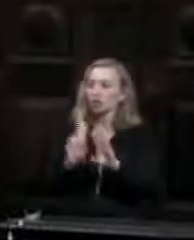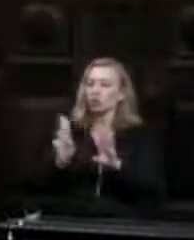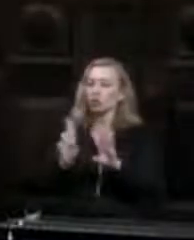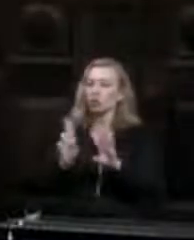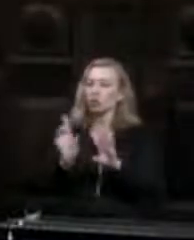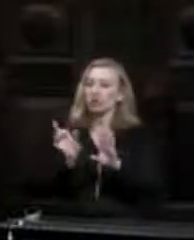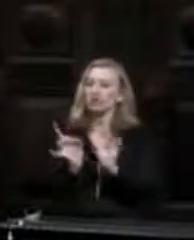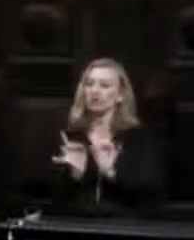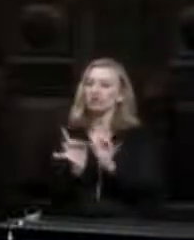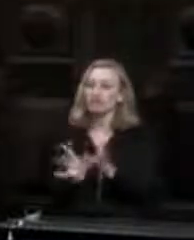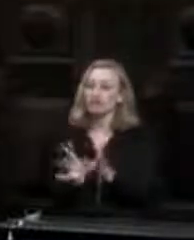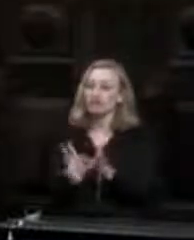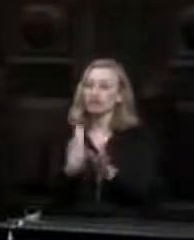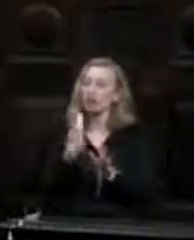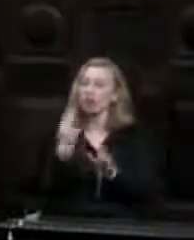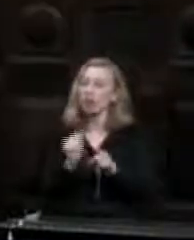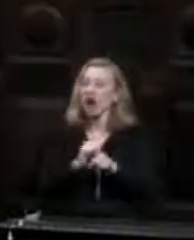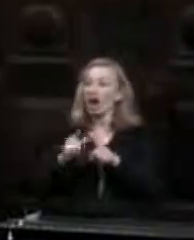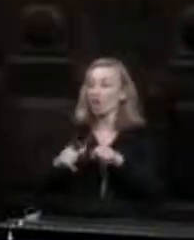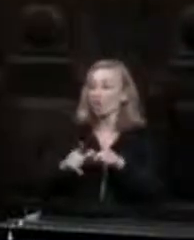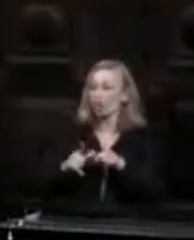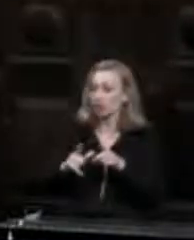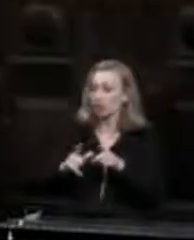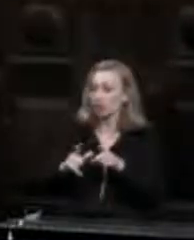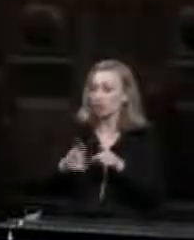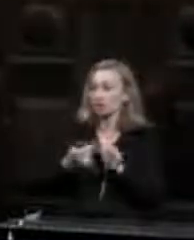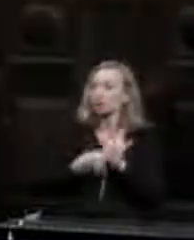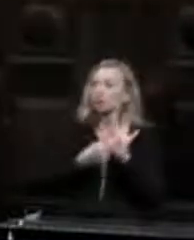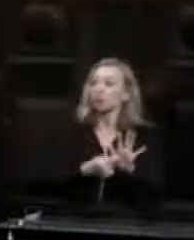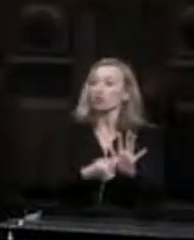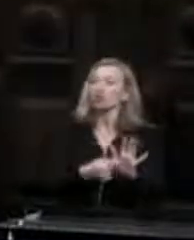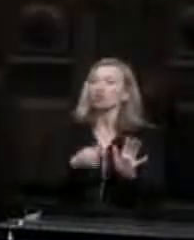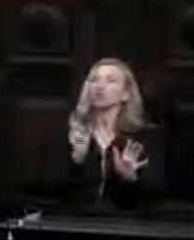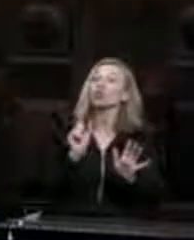de falência do Estado.